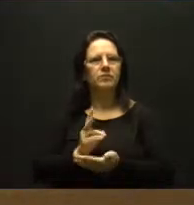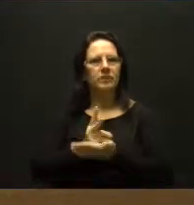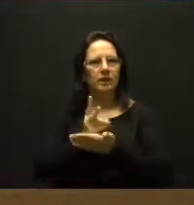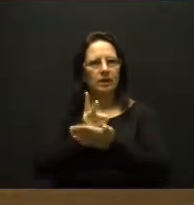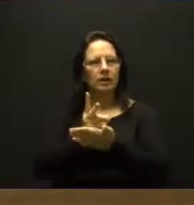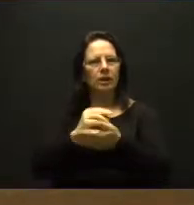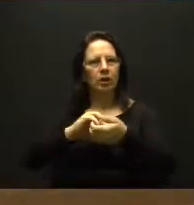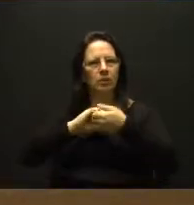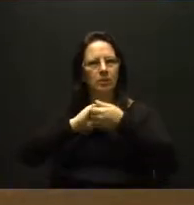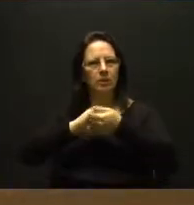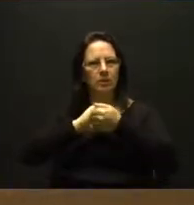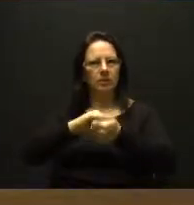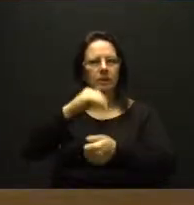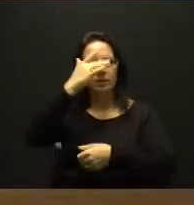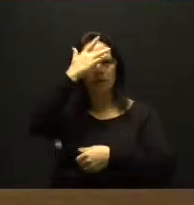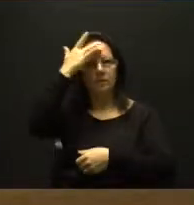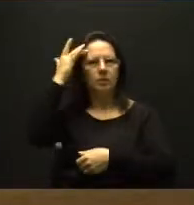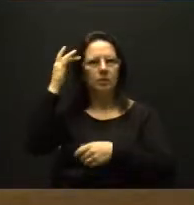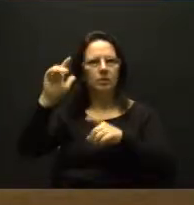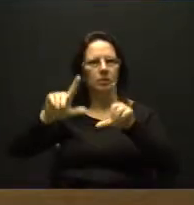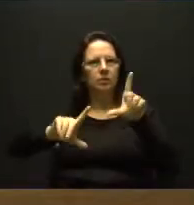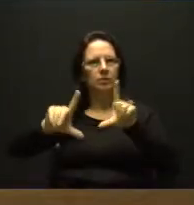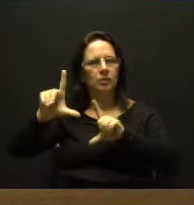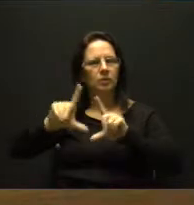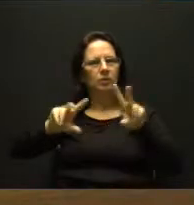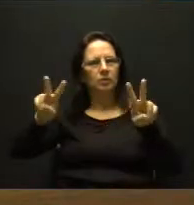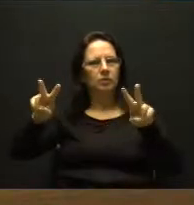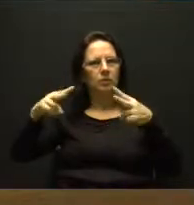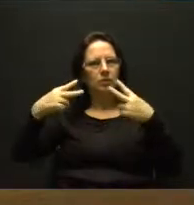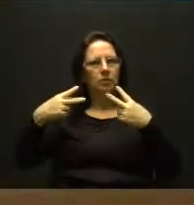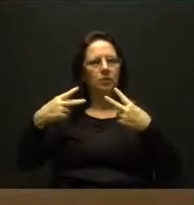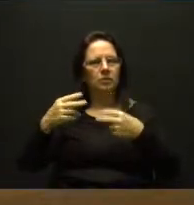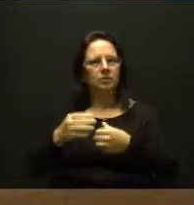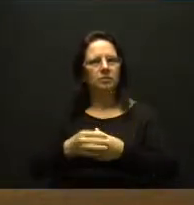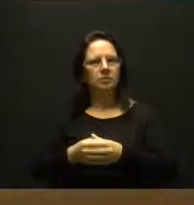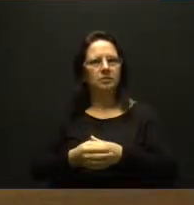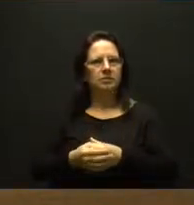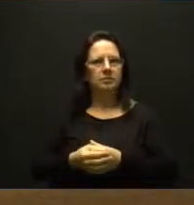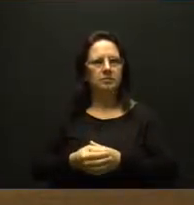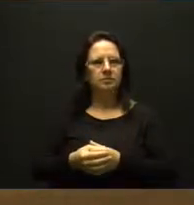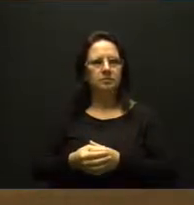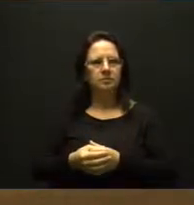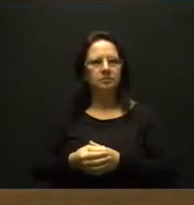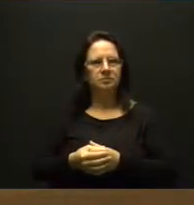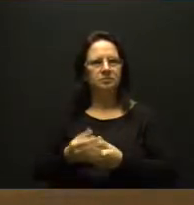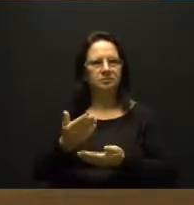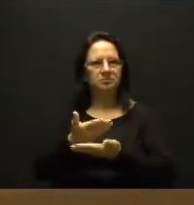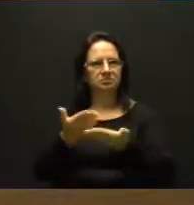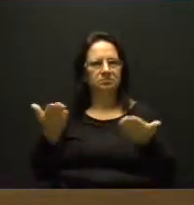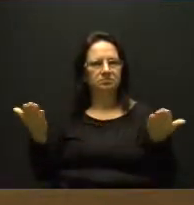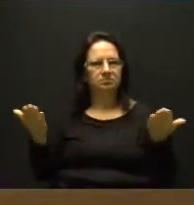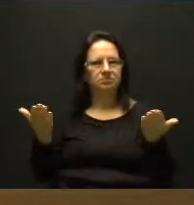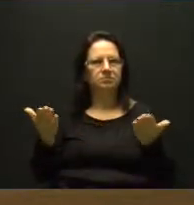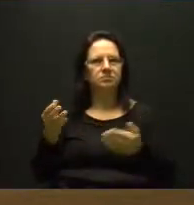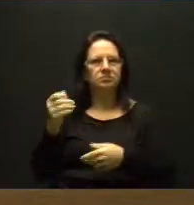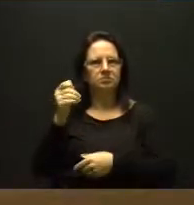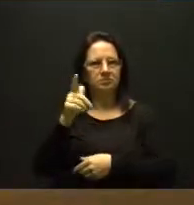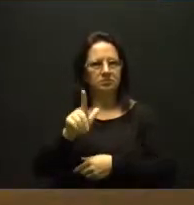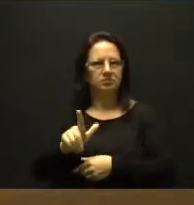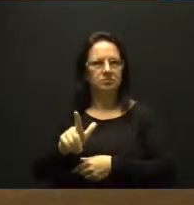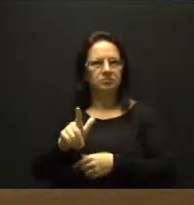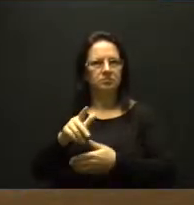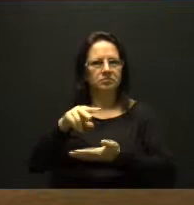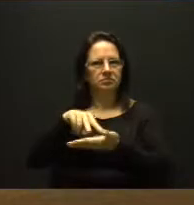cumprimentando aqueles que nos assistem através da tv e tv câmara senhoras e senhores novamente veio a